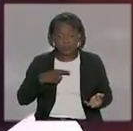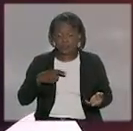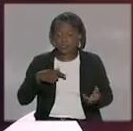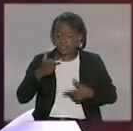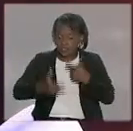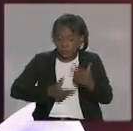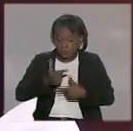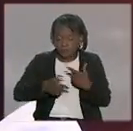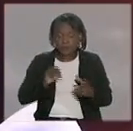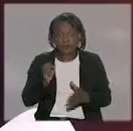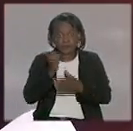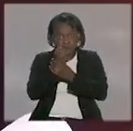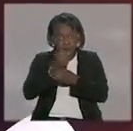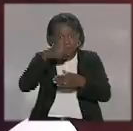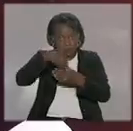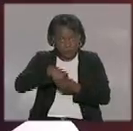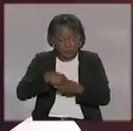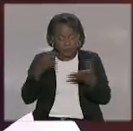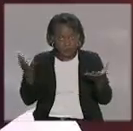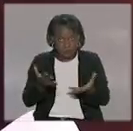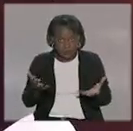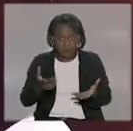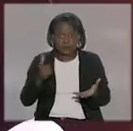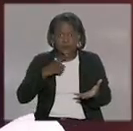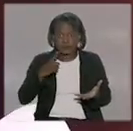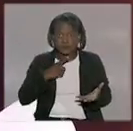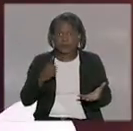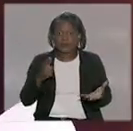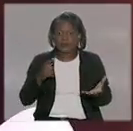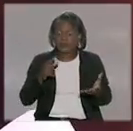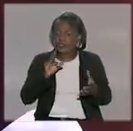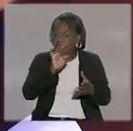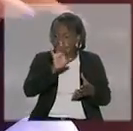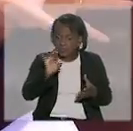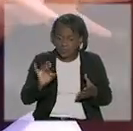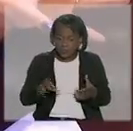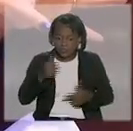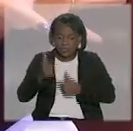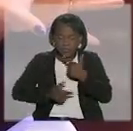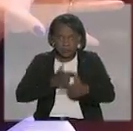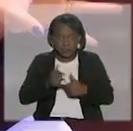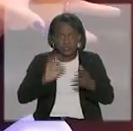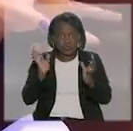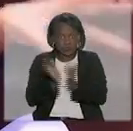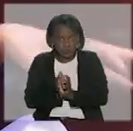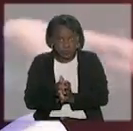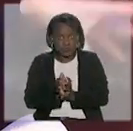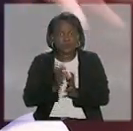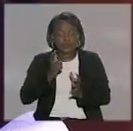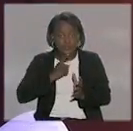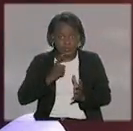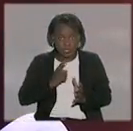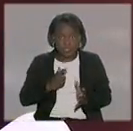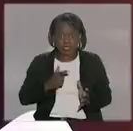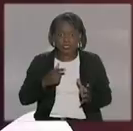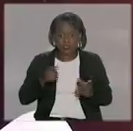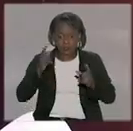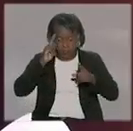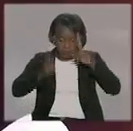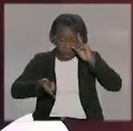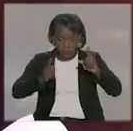temos as ações de sustentabilidade hoje, elas permeiam em todas as áreas da organização, estabelece-se